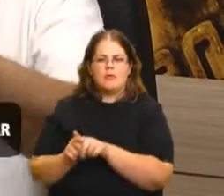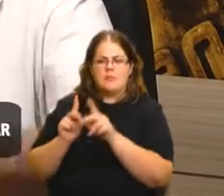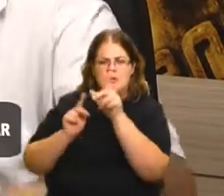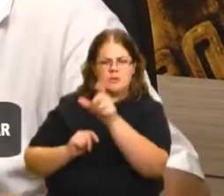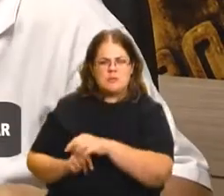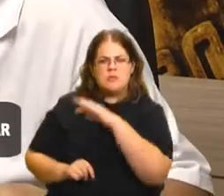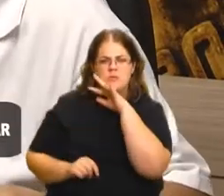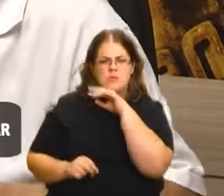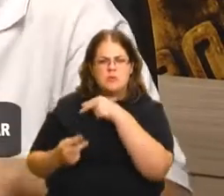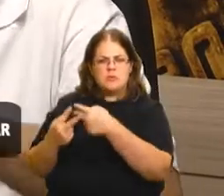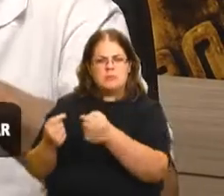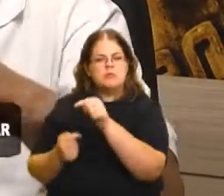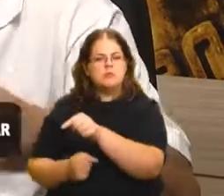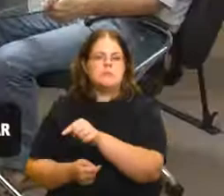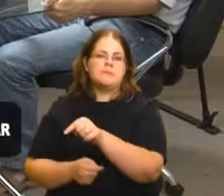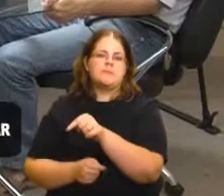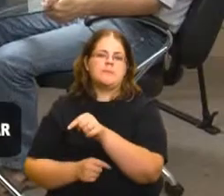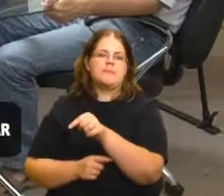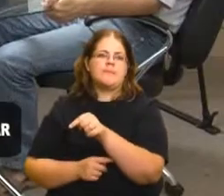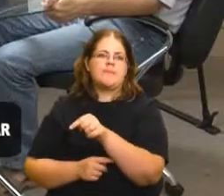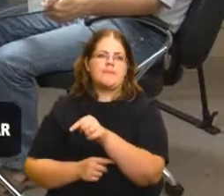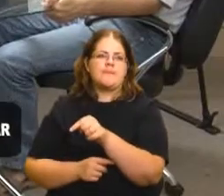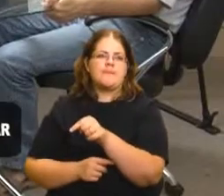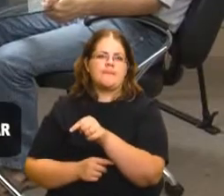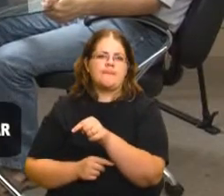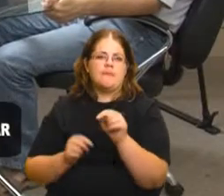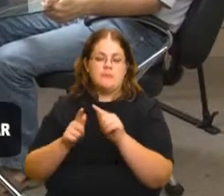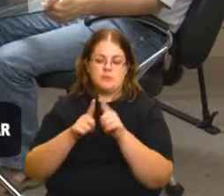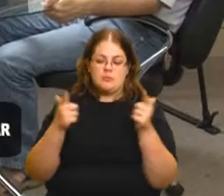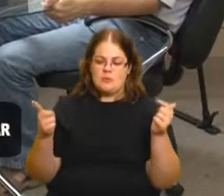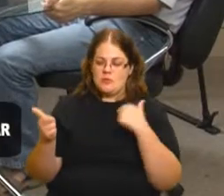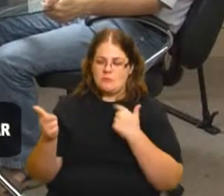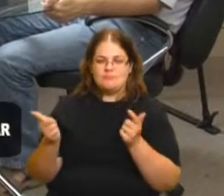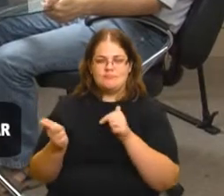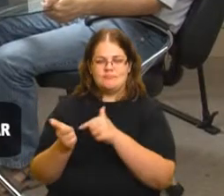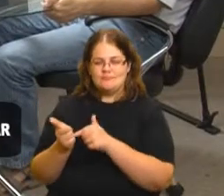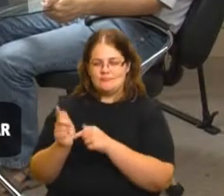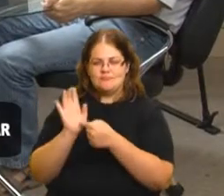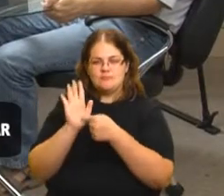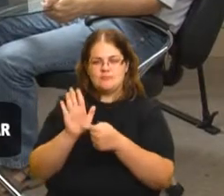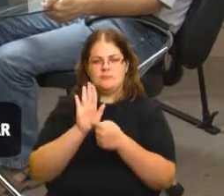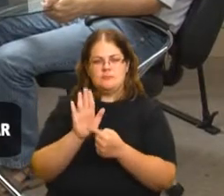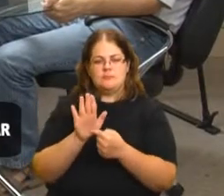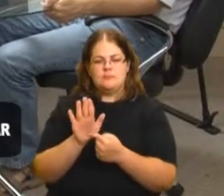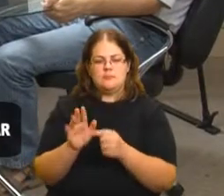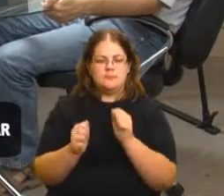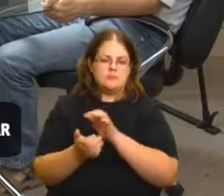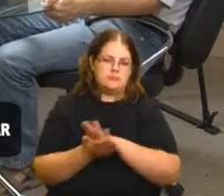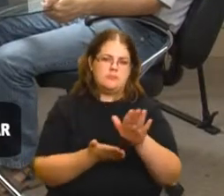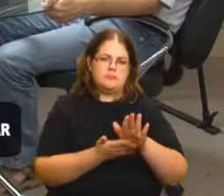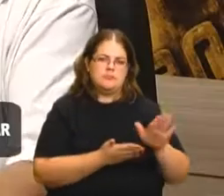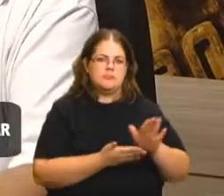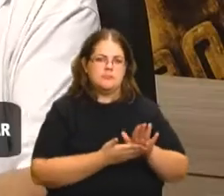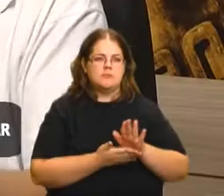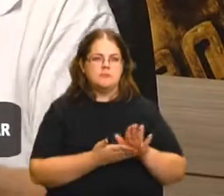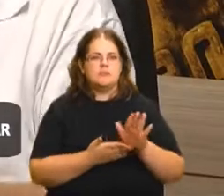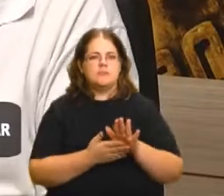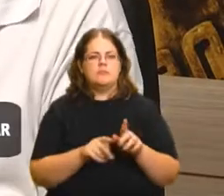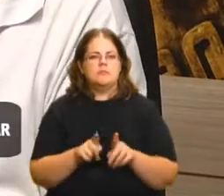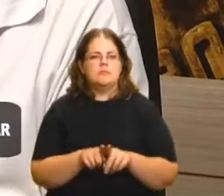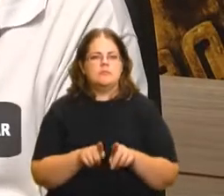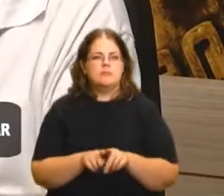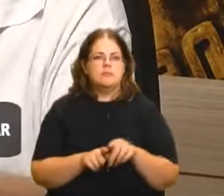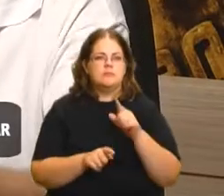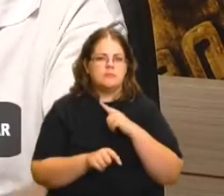por dentro que por fora, coisas, né? Bom, isso no jornal dele ele fazia? Sim, então ele começa a investir contra o regime e